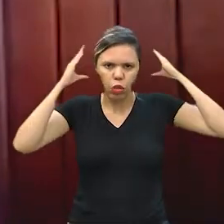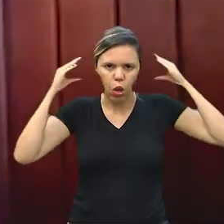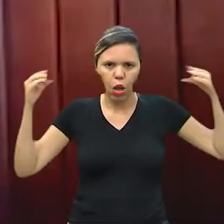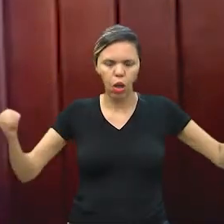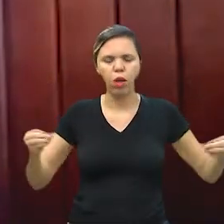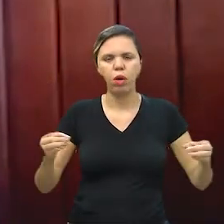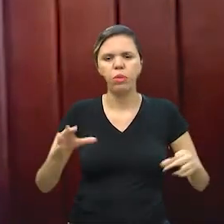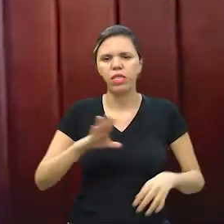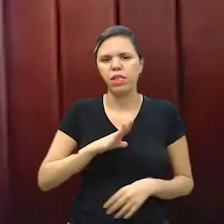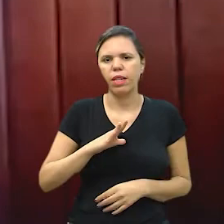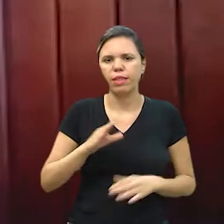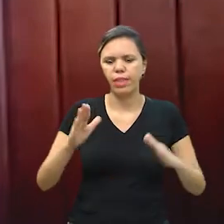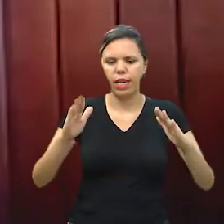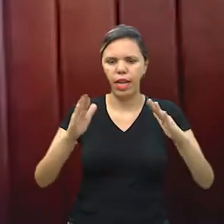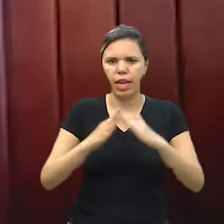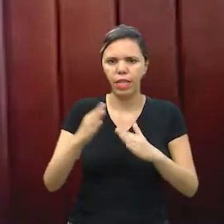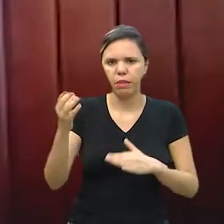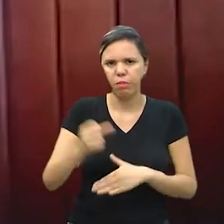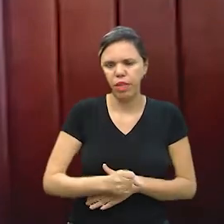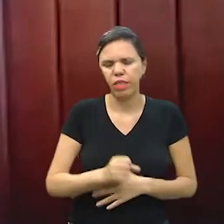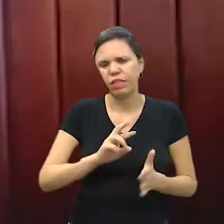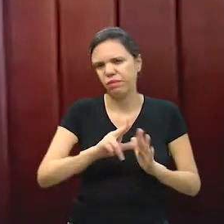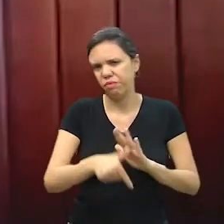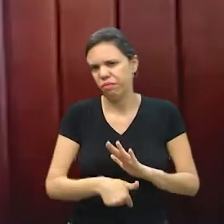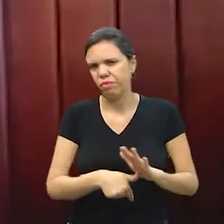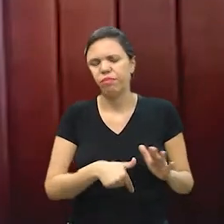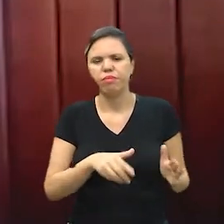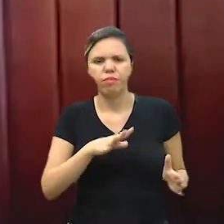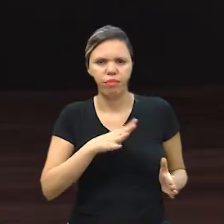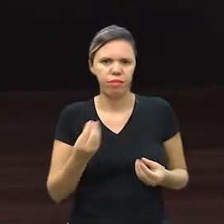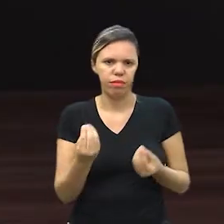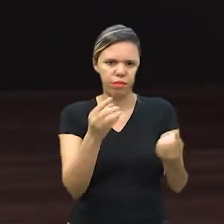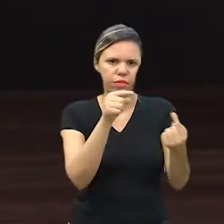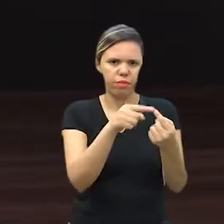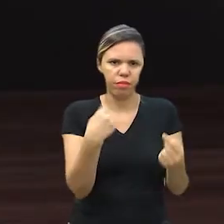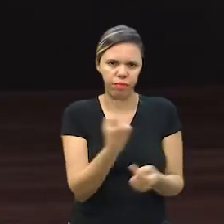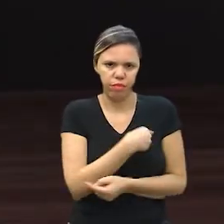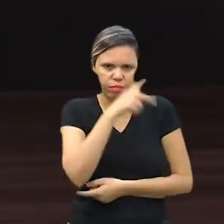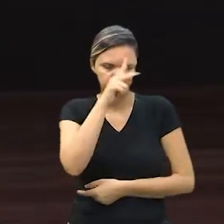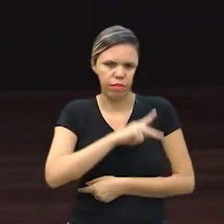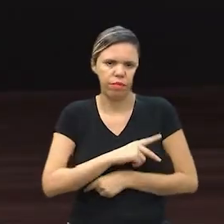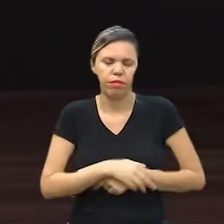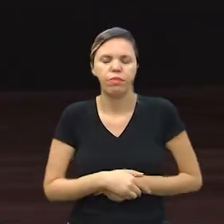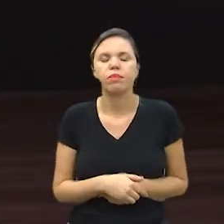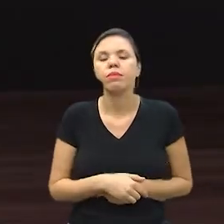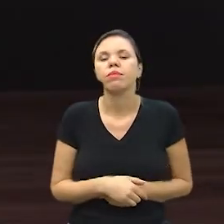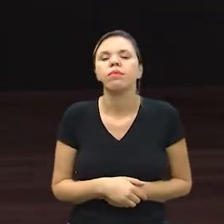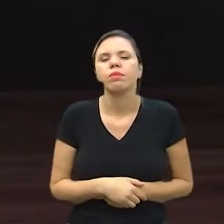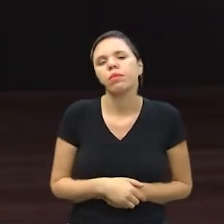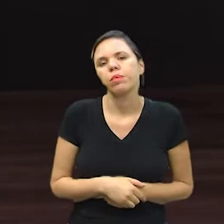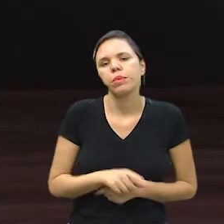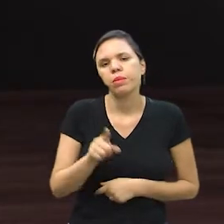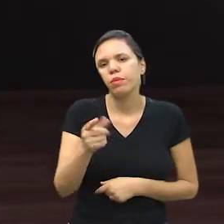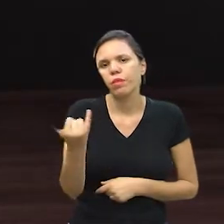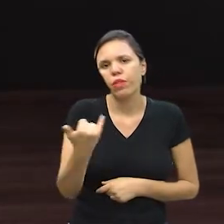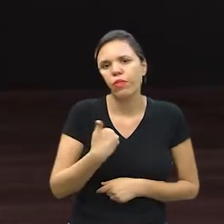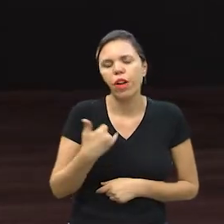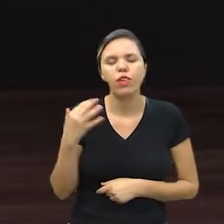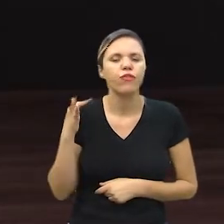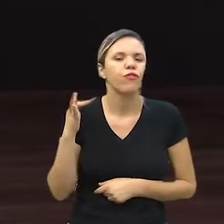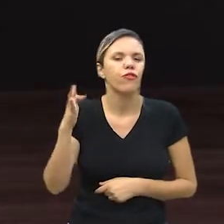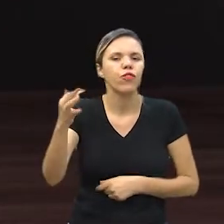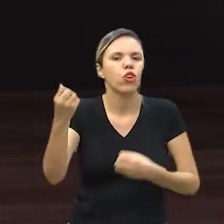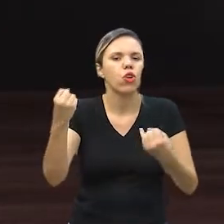Branca, São José do Rio Pardo, Casa Branca, Vargem Grande do Sul, nós fazemos a entrega diretamente. Me fala um pouquinho sobre o